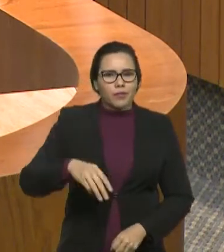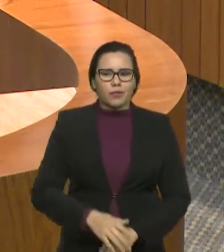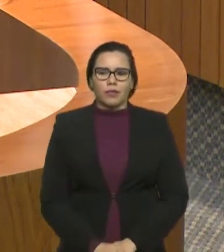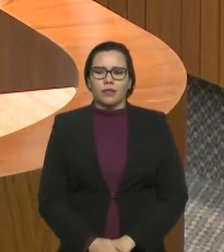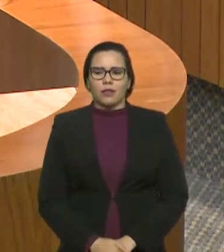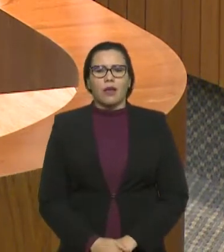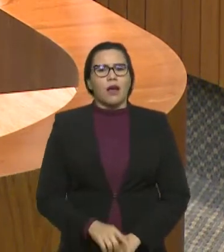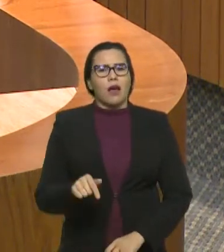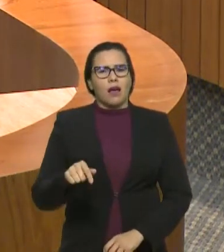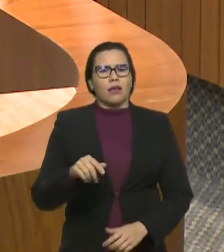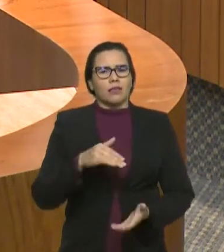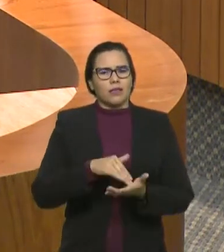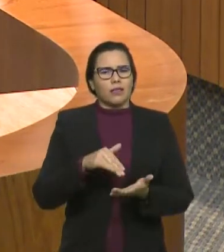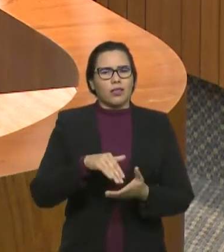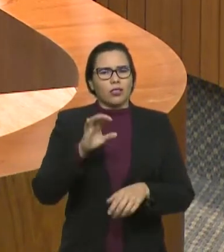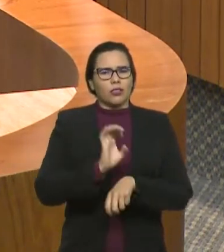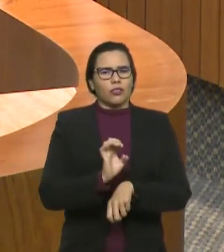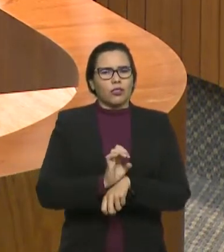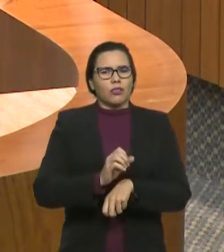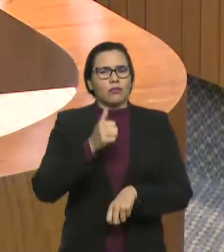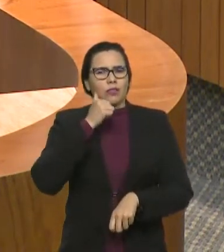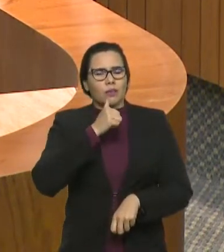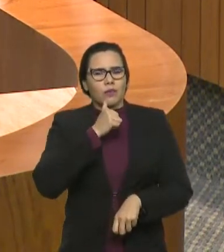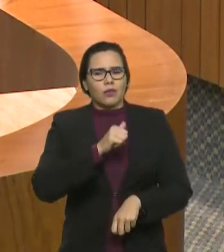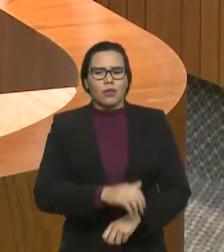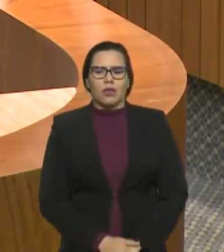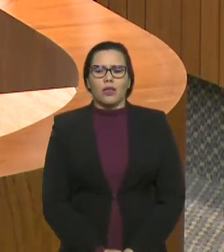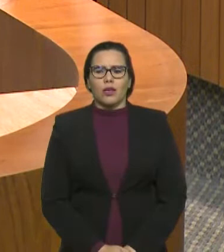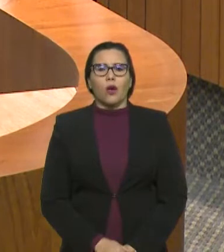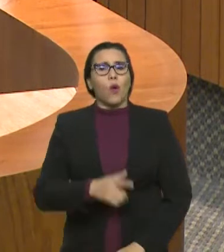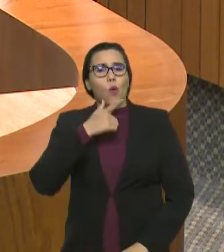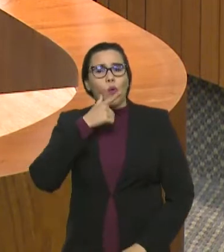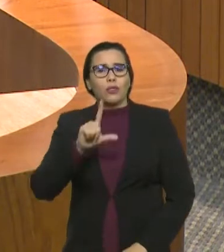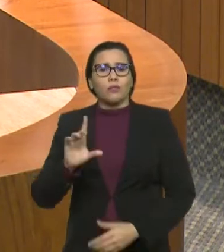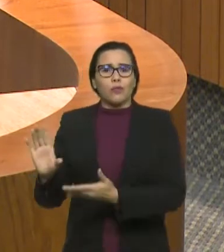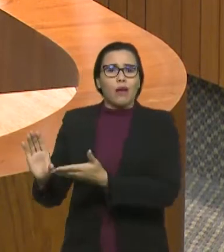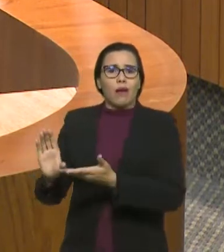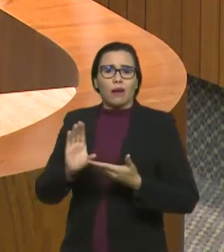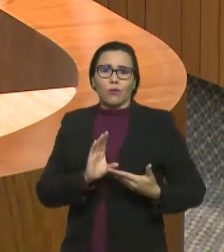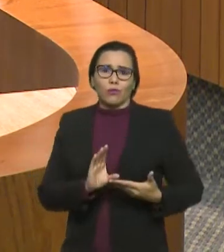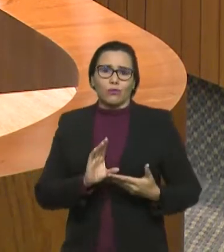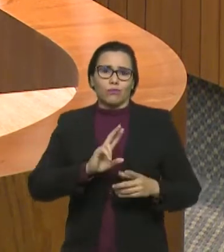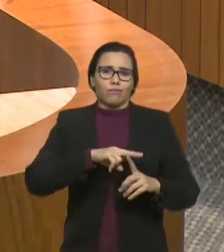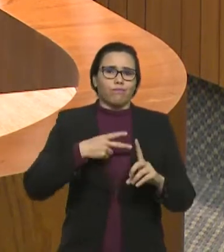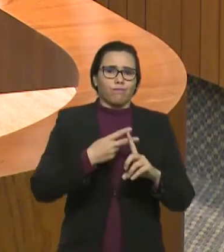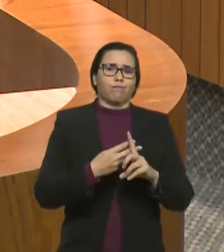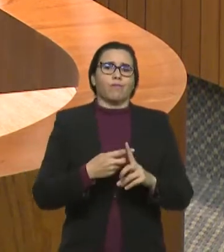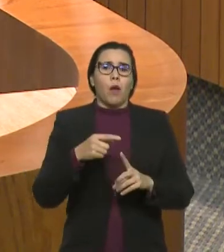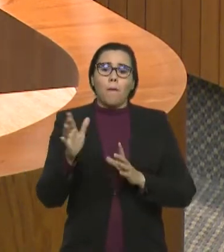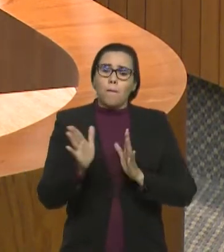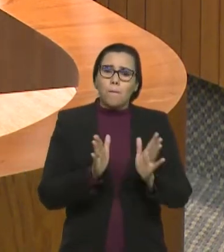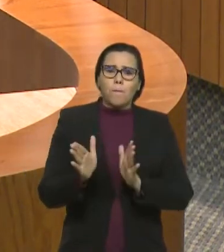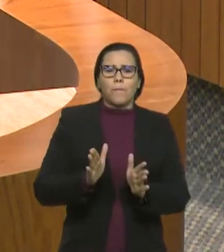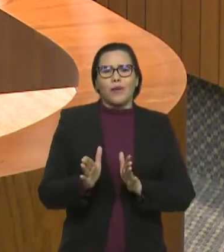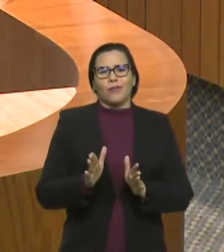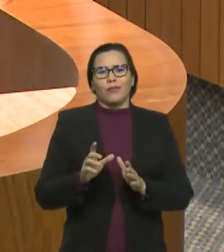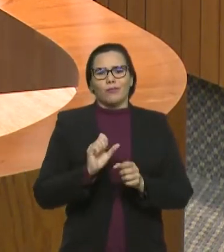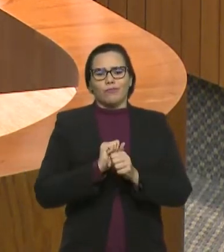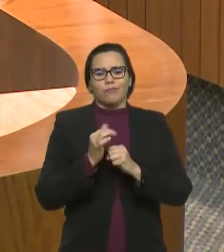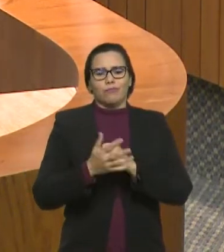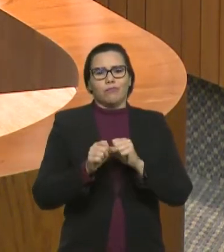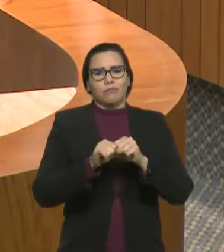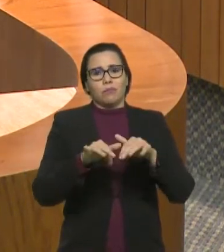sobre o seu retorno ao Parlamento Maranhense após ter se afastado para assumir a Secretaria de Estado da Mulher.